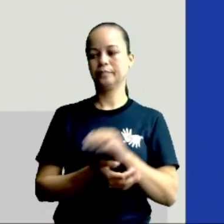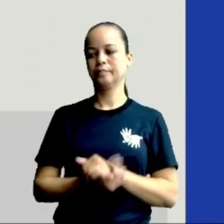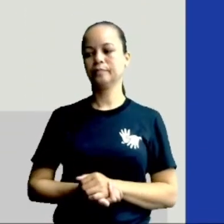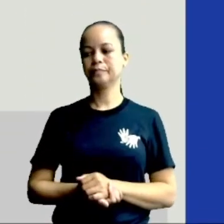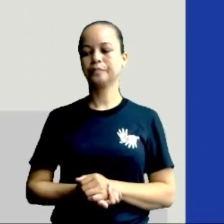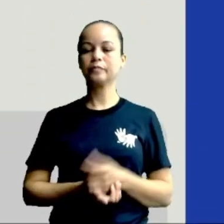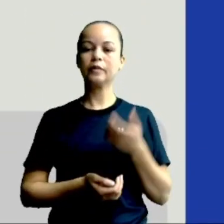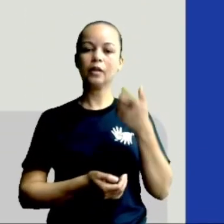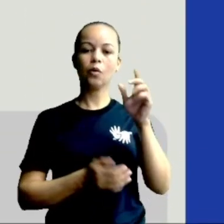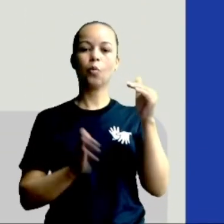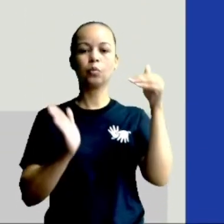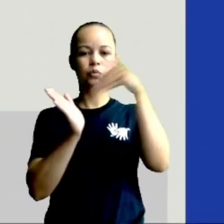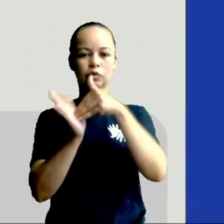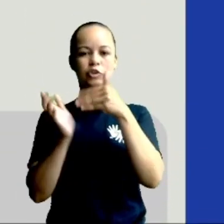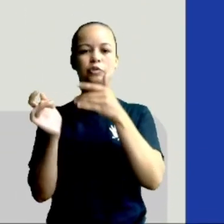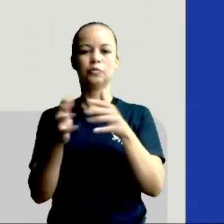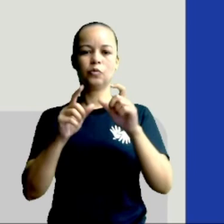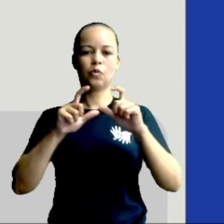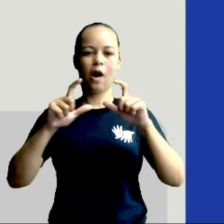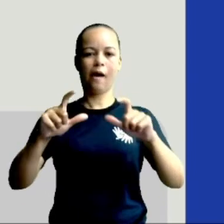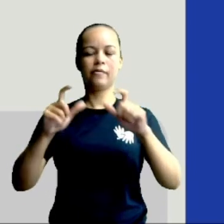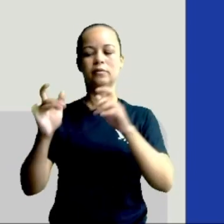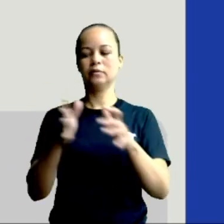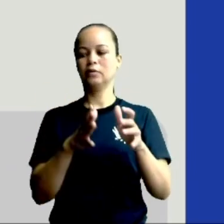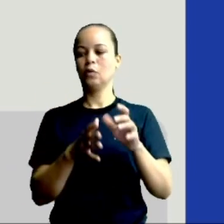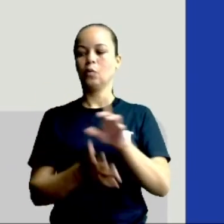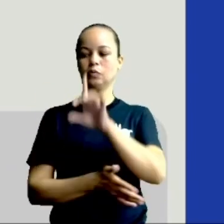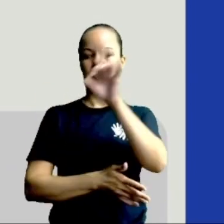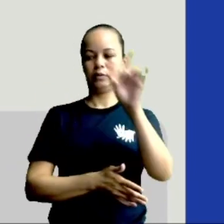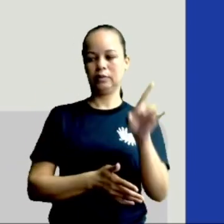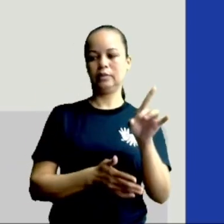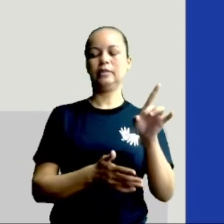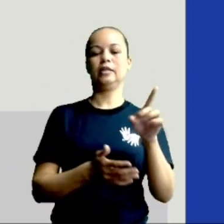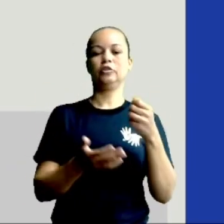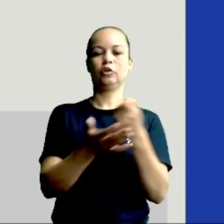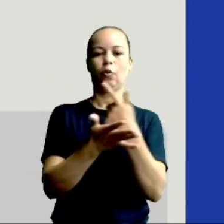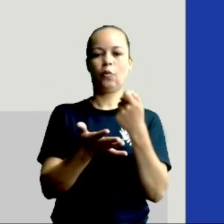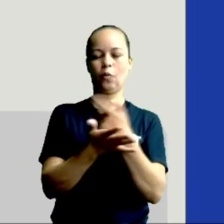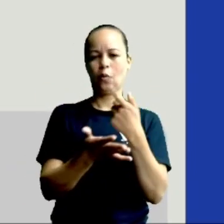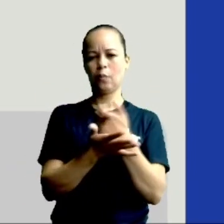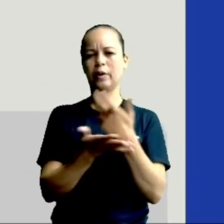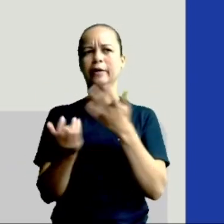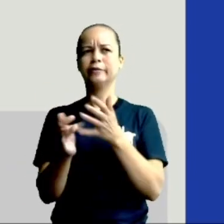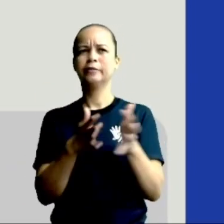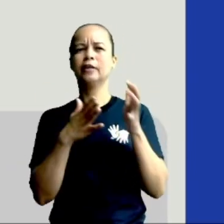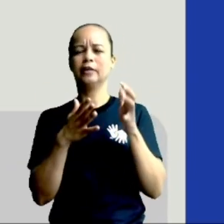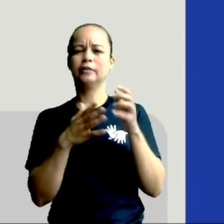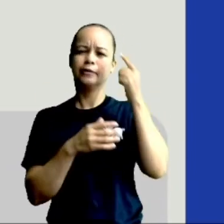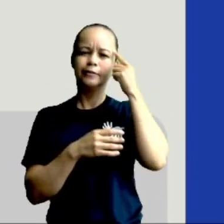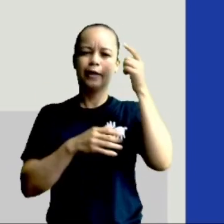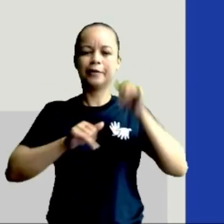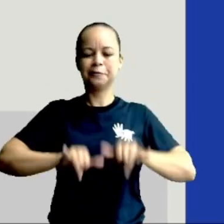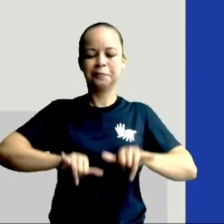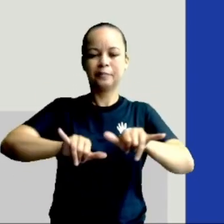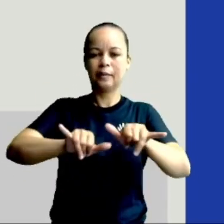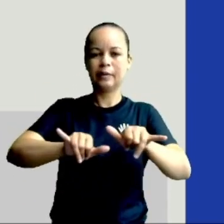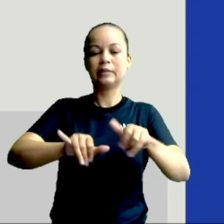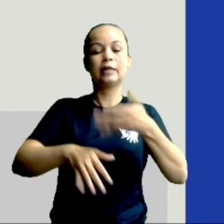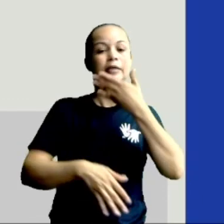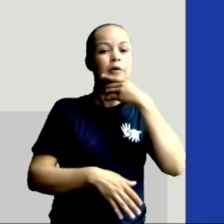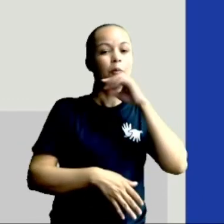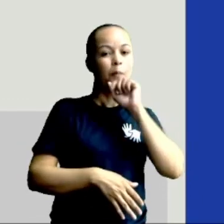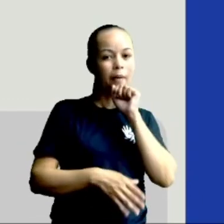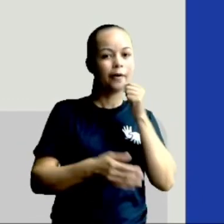último cartãozinho, né? E aí o dia de compras, que a gente trouxe aí a ideia do supermercado, que o